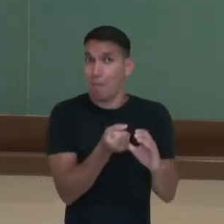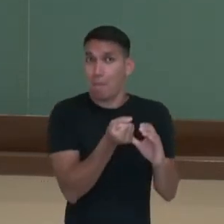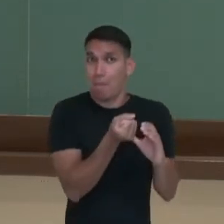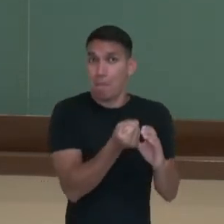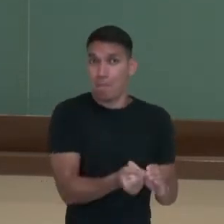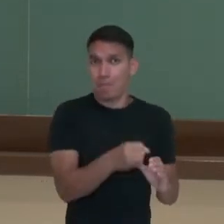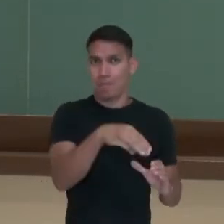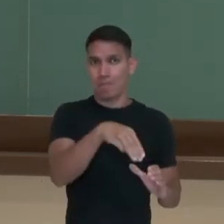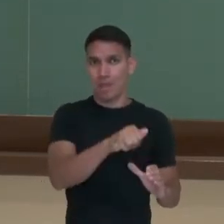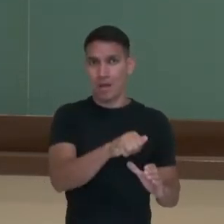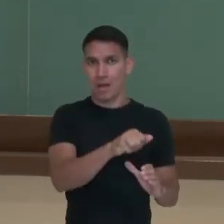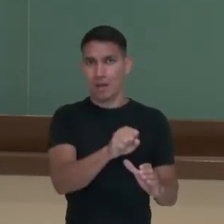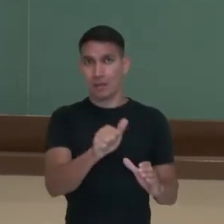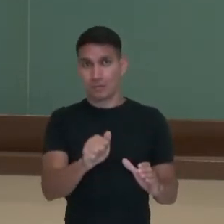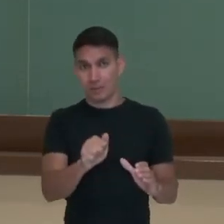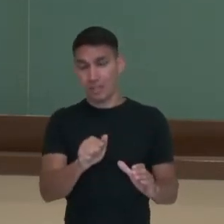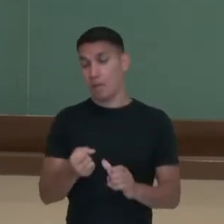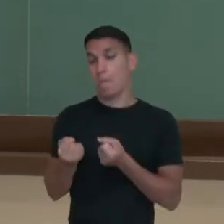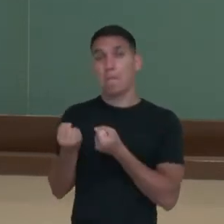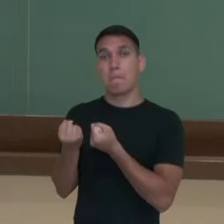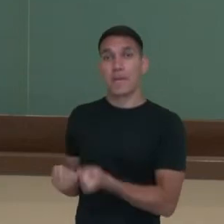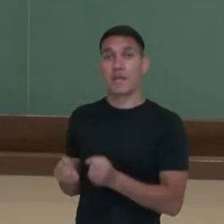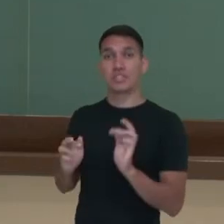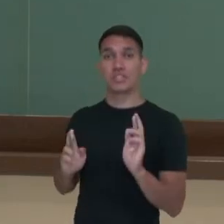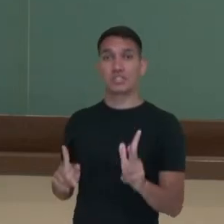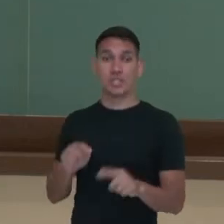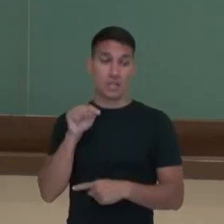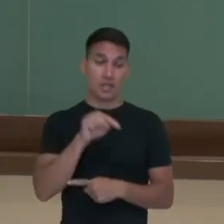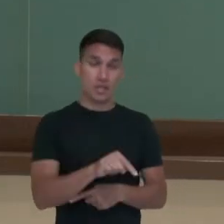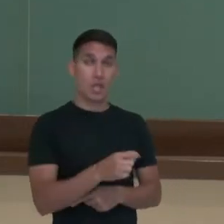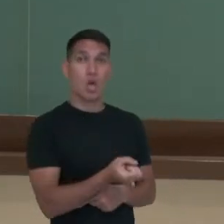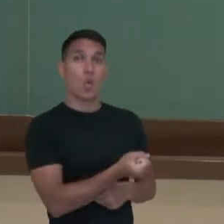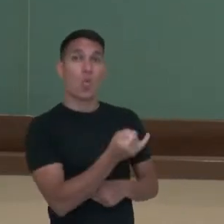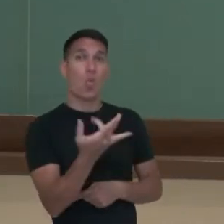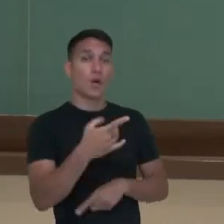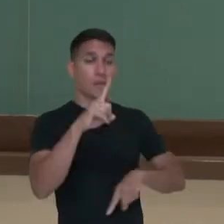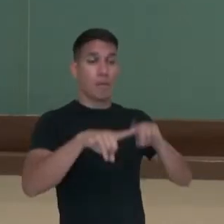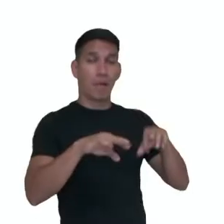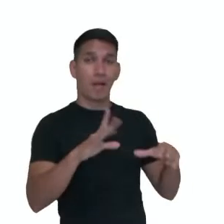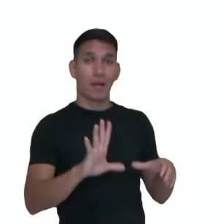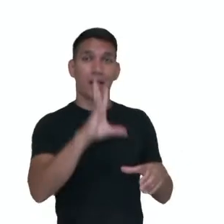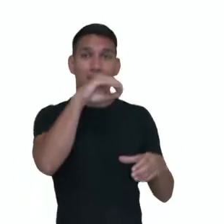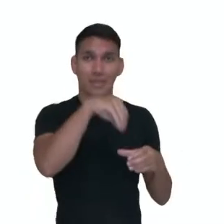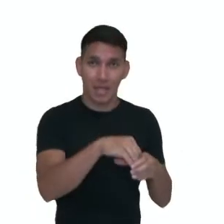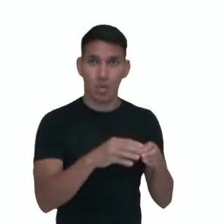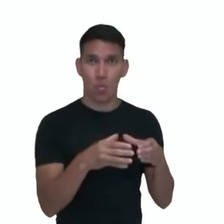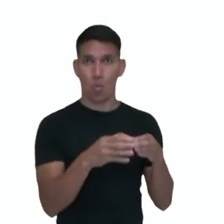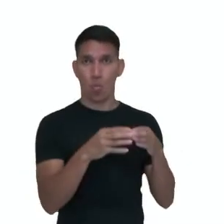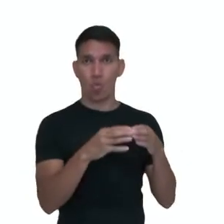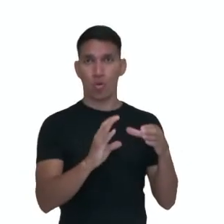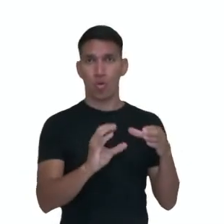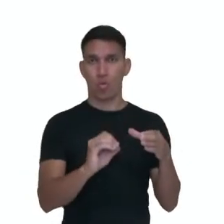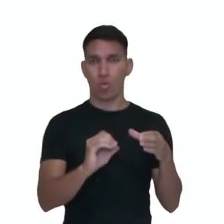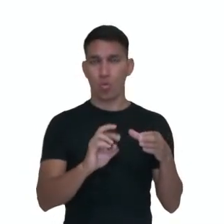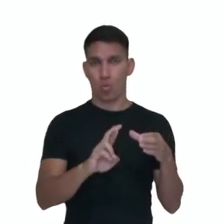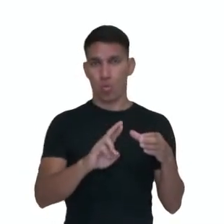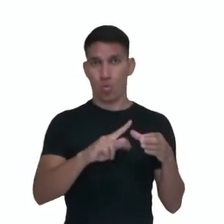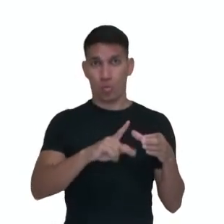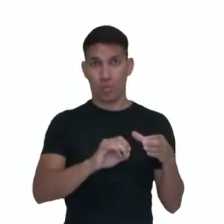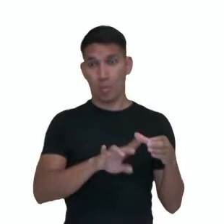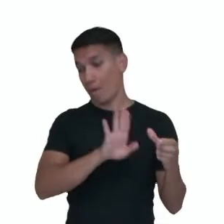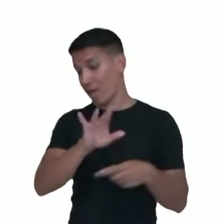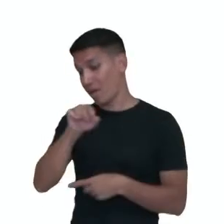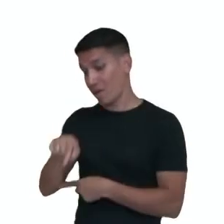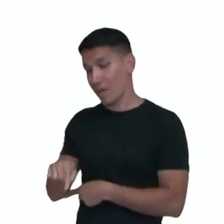diferentes. Olha só, massa é a quantidade de matéria existente em um corpo. Por sua vez, o peso é uma